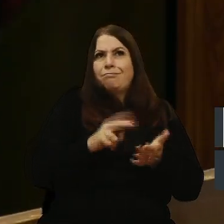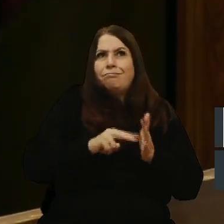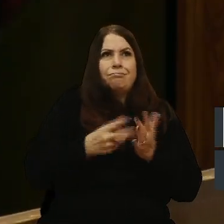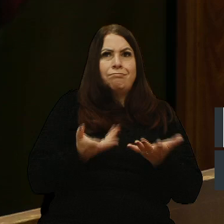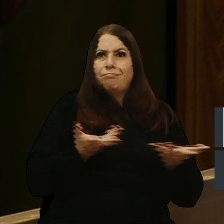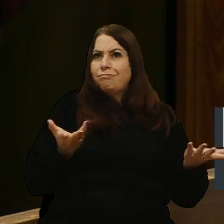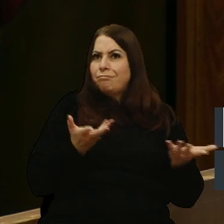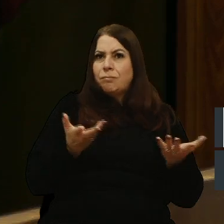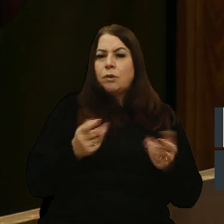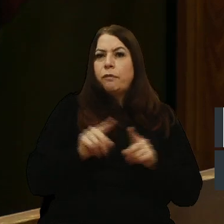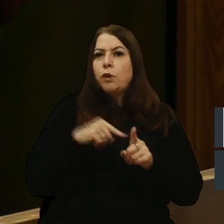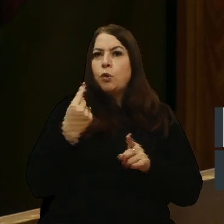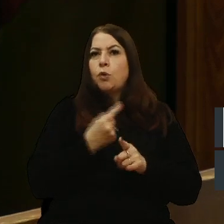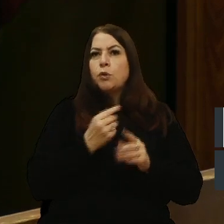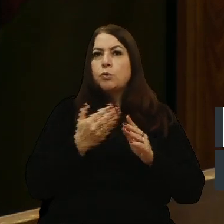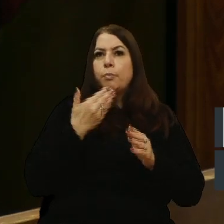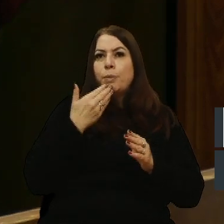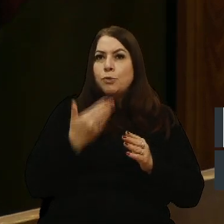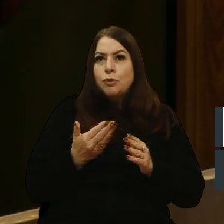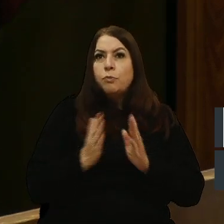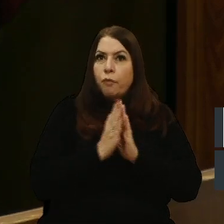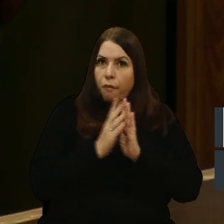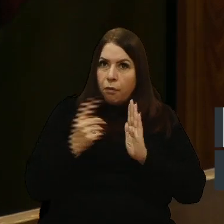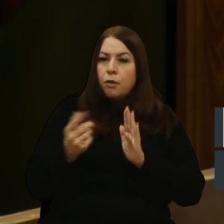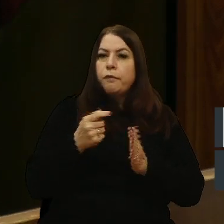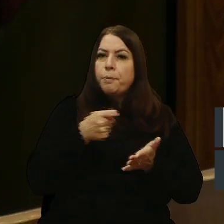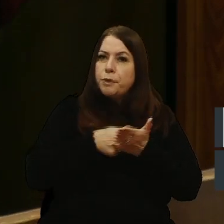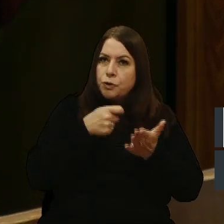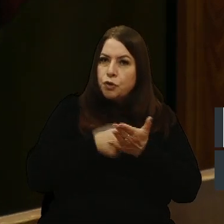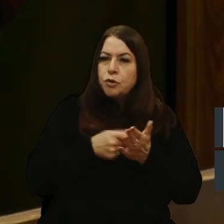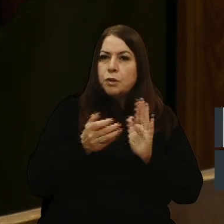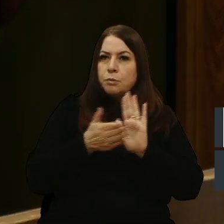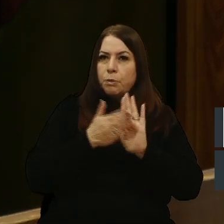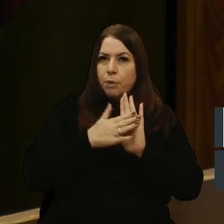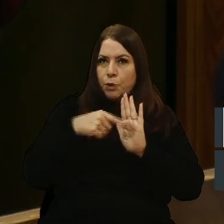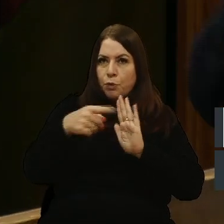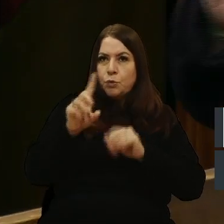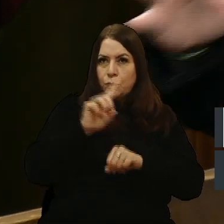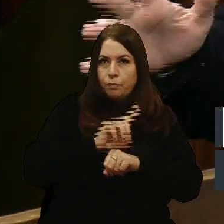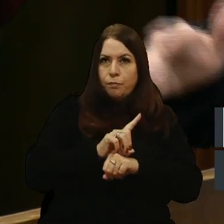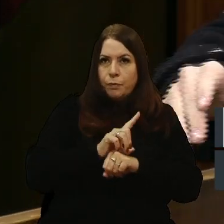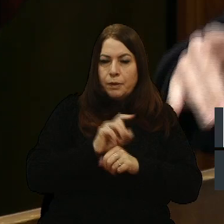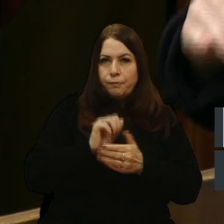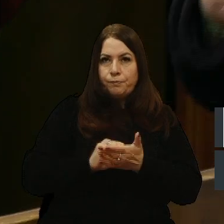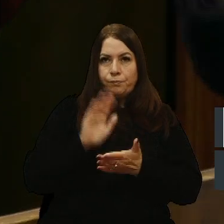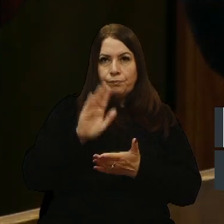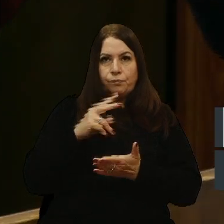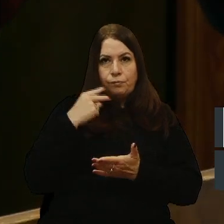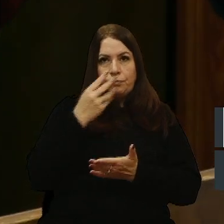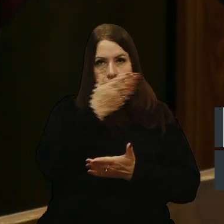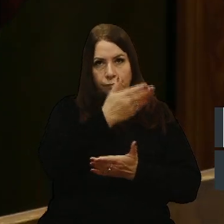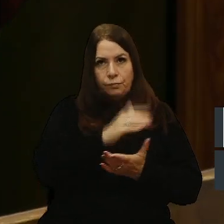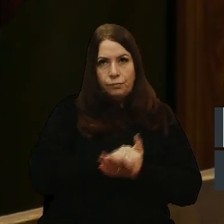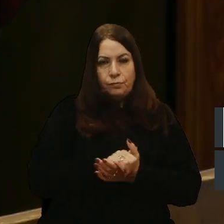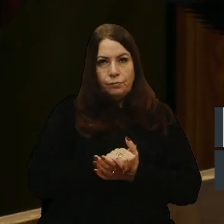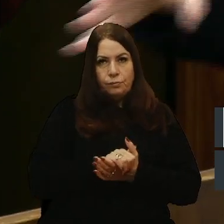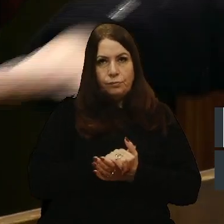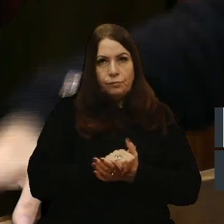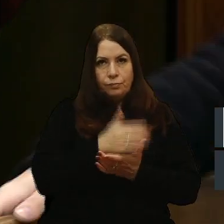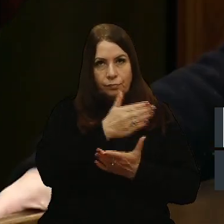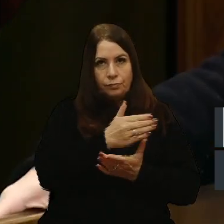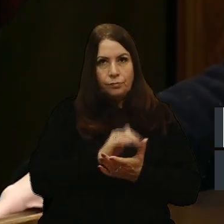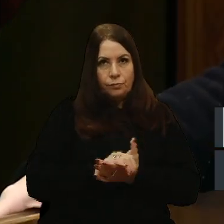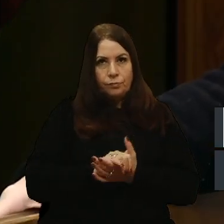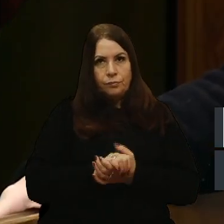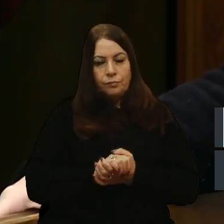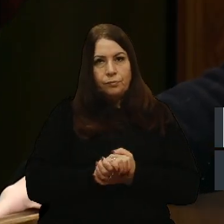Fica aqui, né, o nosso apelo e vamos insistir nessa pauta nos próximos dias. Uma parte, mas, por gentileza. É sobre isso, vereador? Já